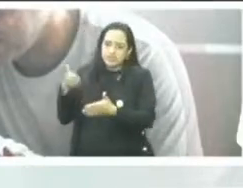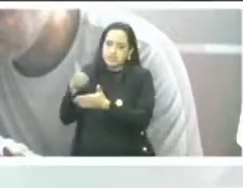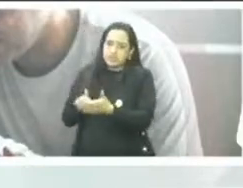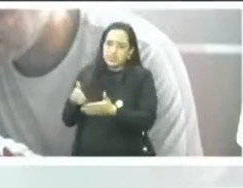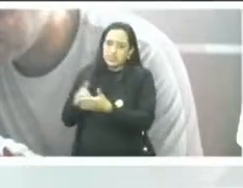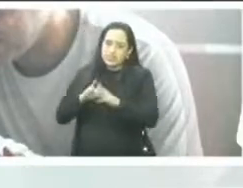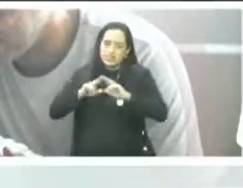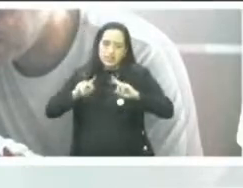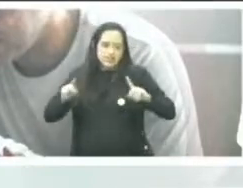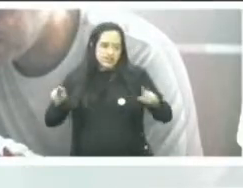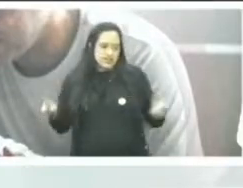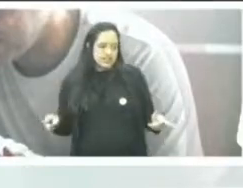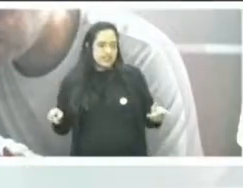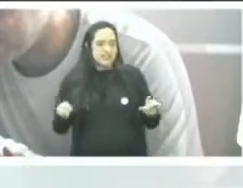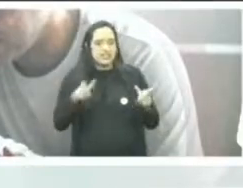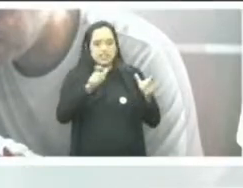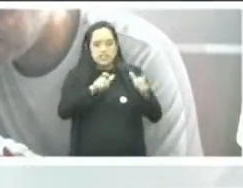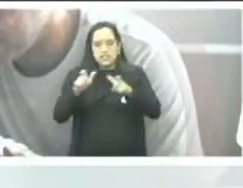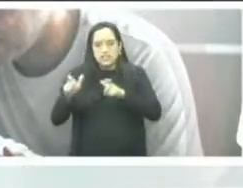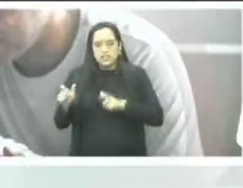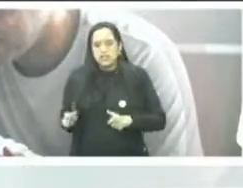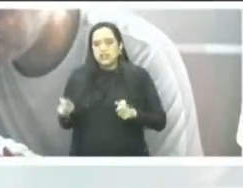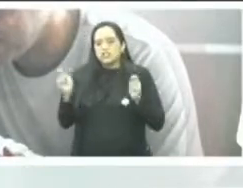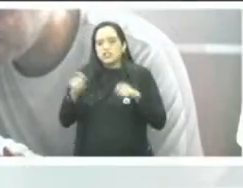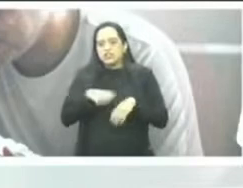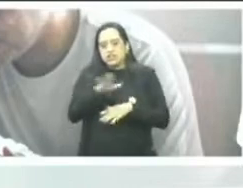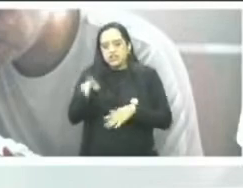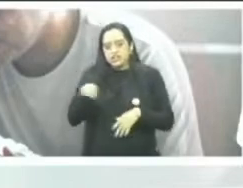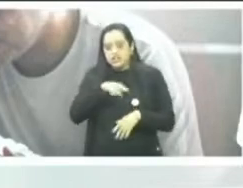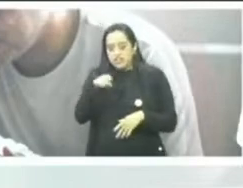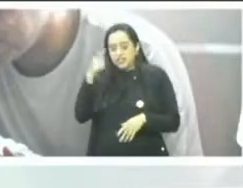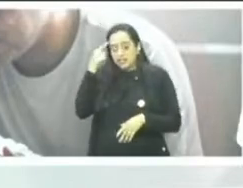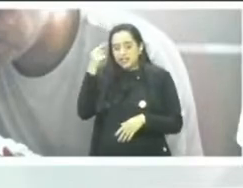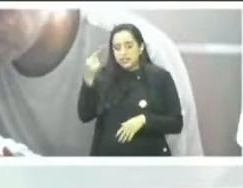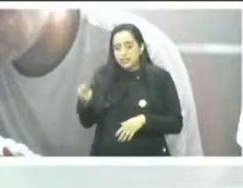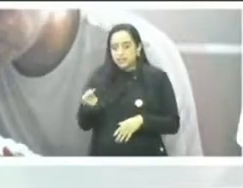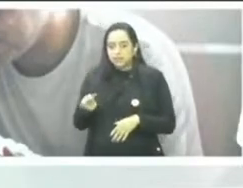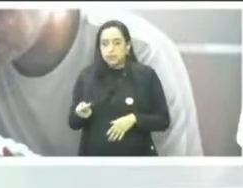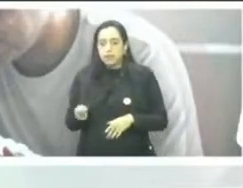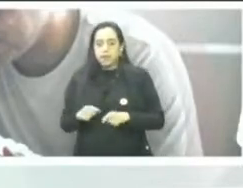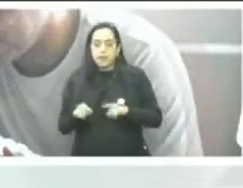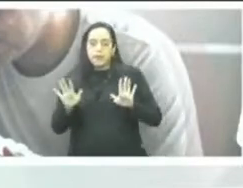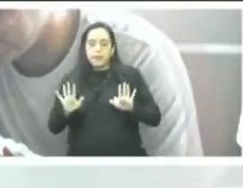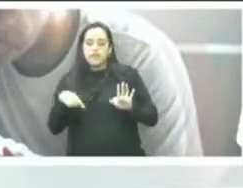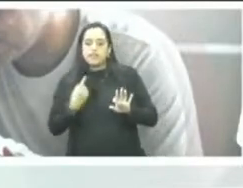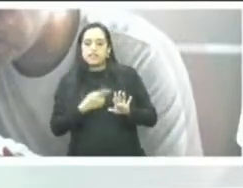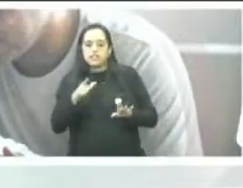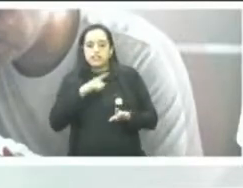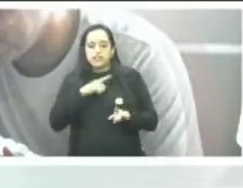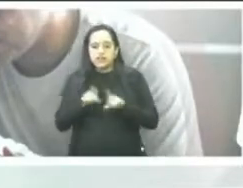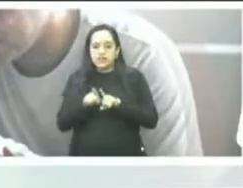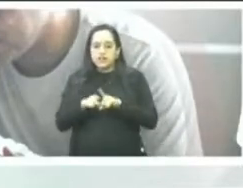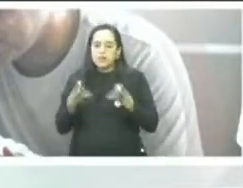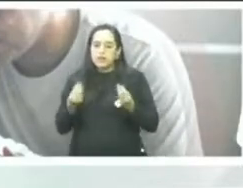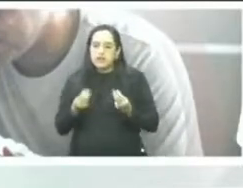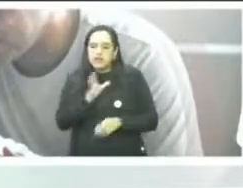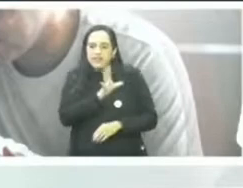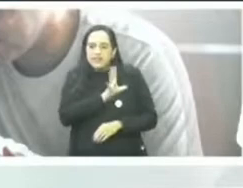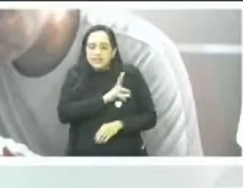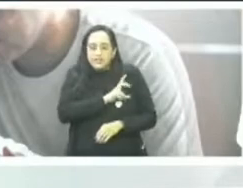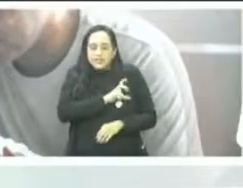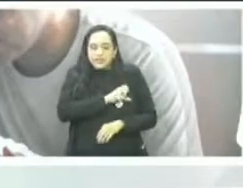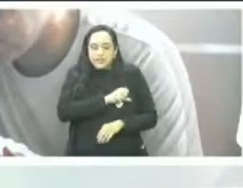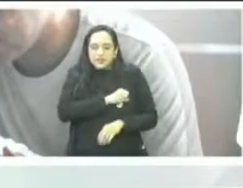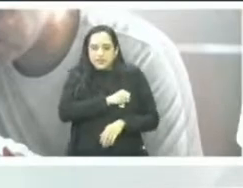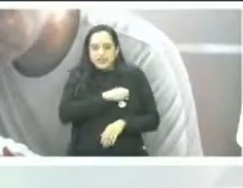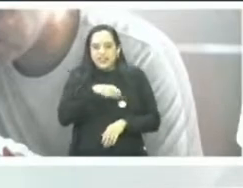vários sentidos possíveis que vocês imaginem, mas nós temos também muita paixão. E